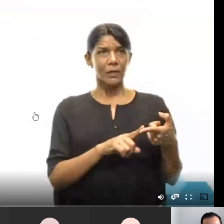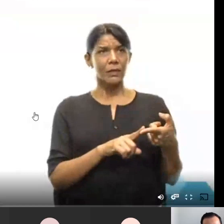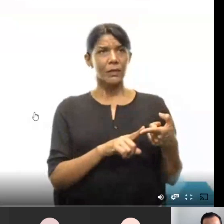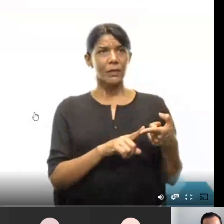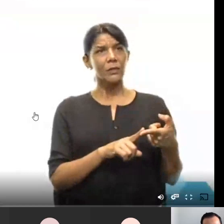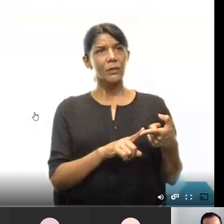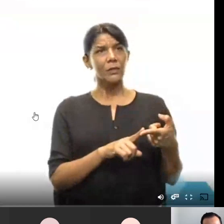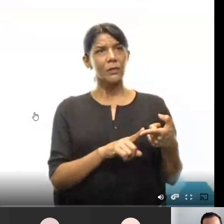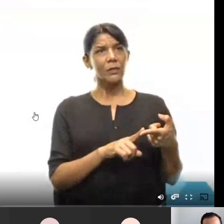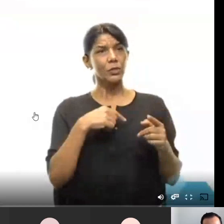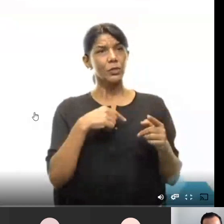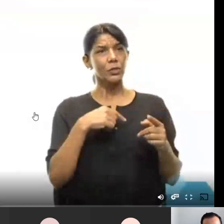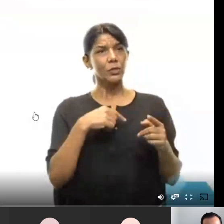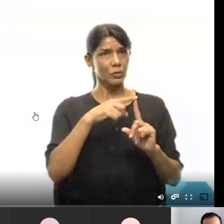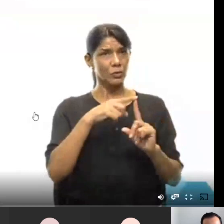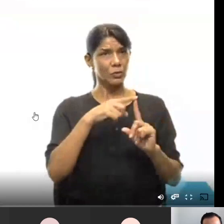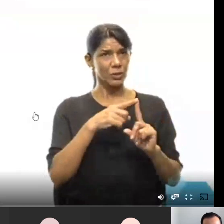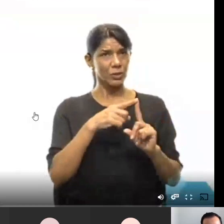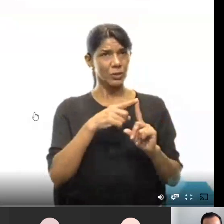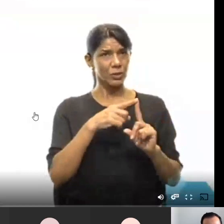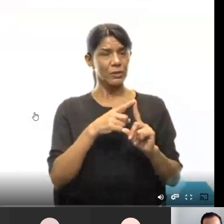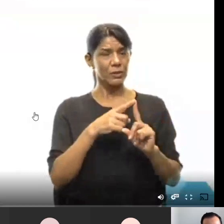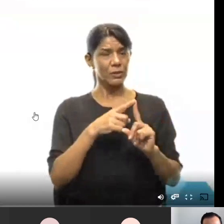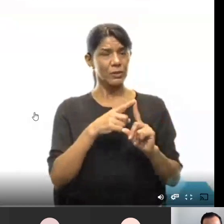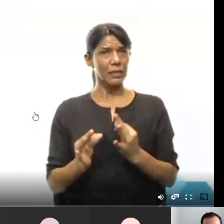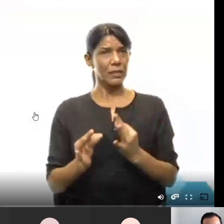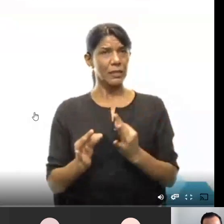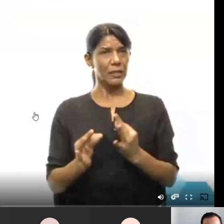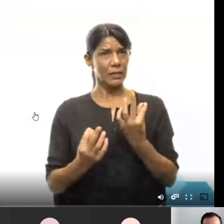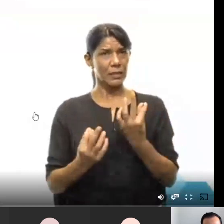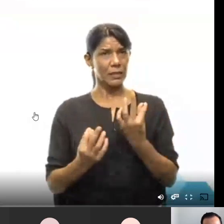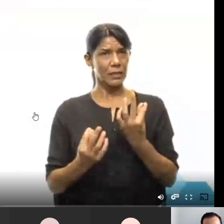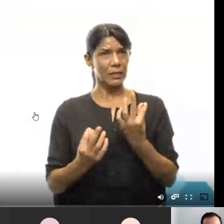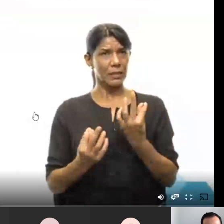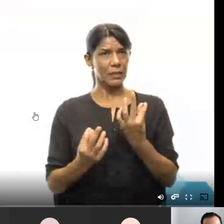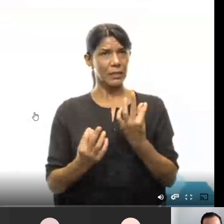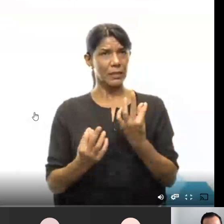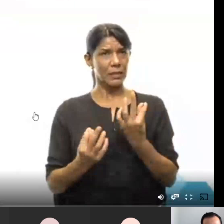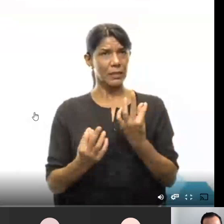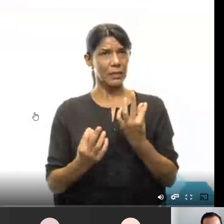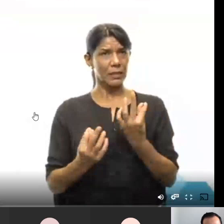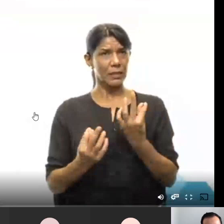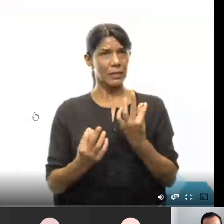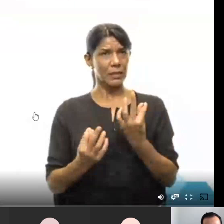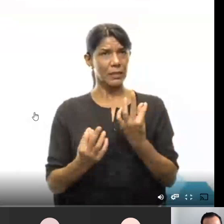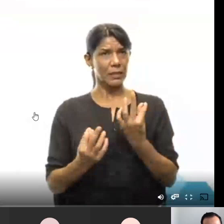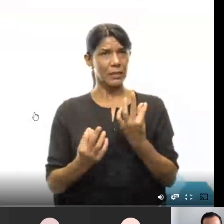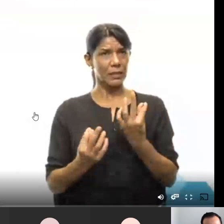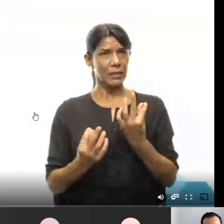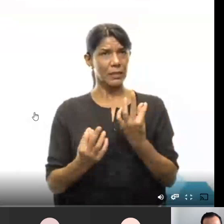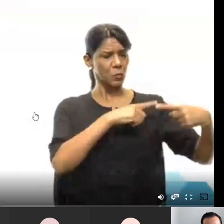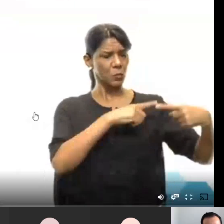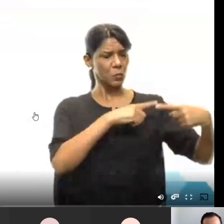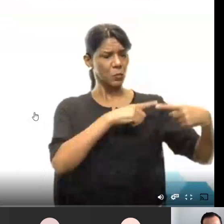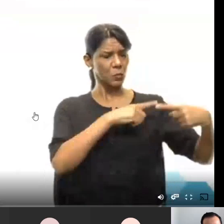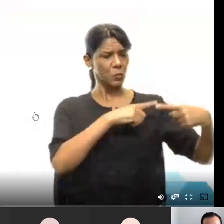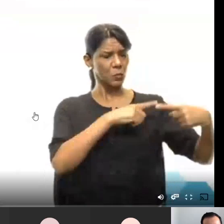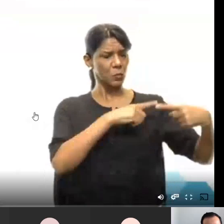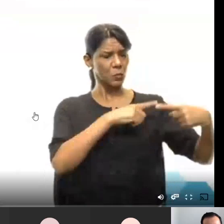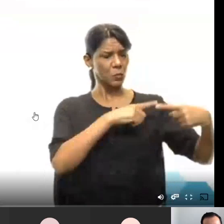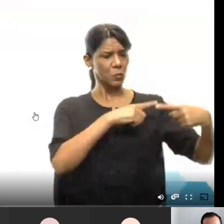Um dos tipos de mecanismo de ação das quimioterapias é promover a parada de ciclo, ou